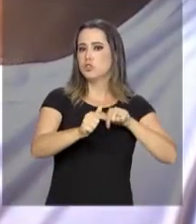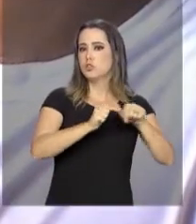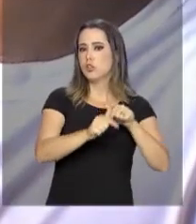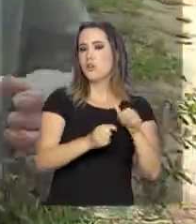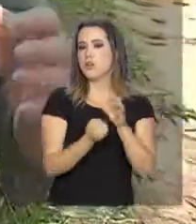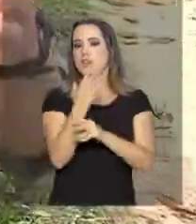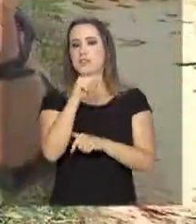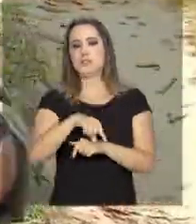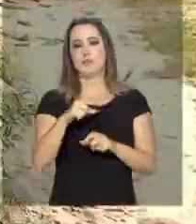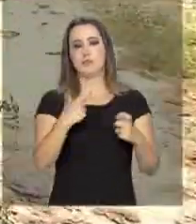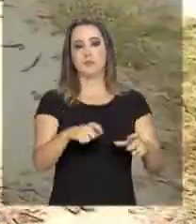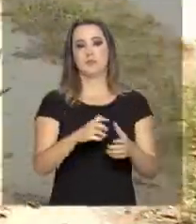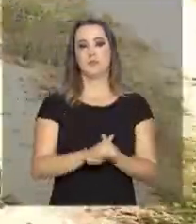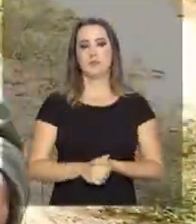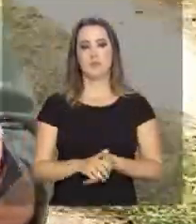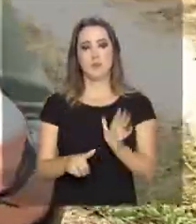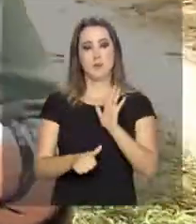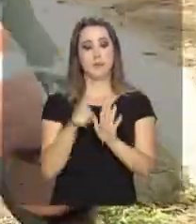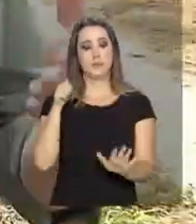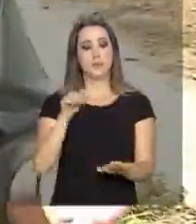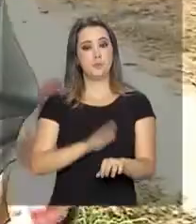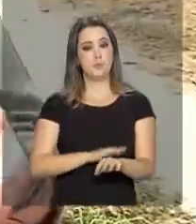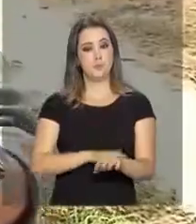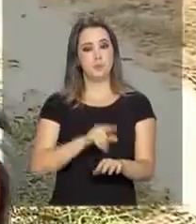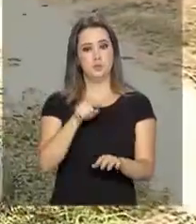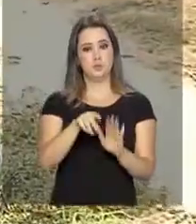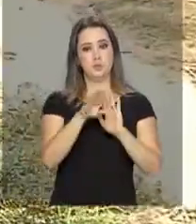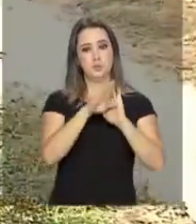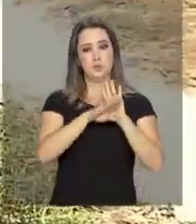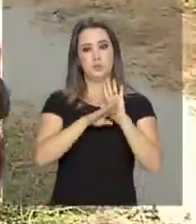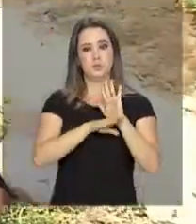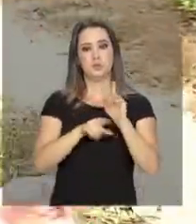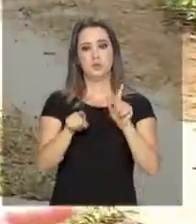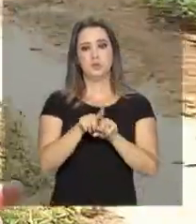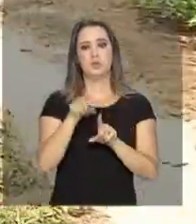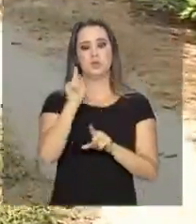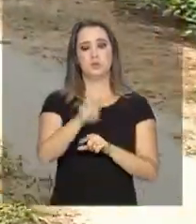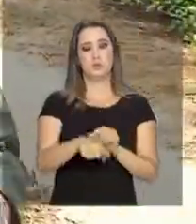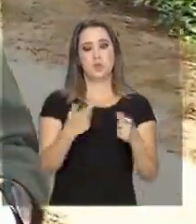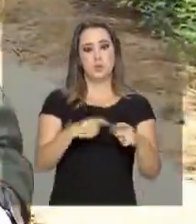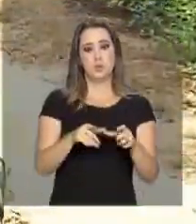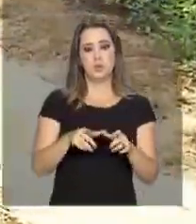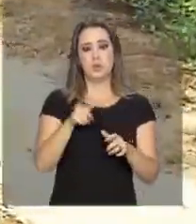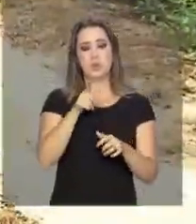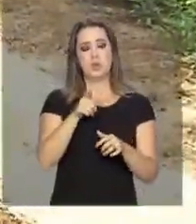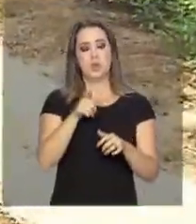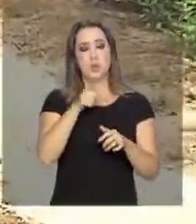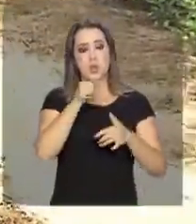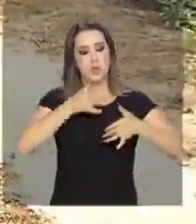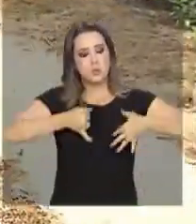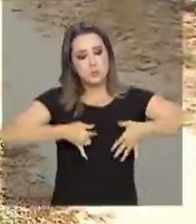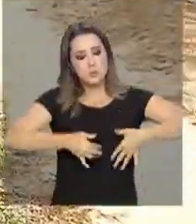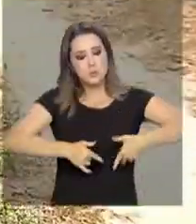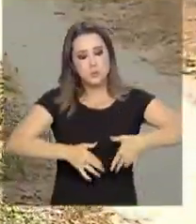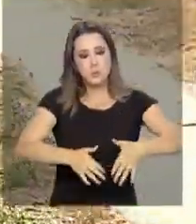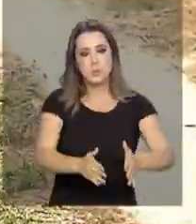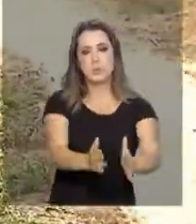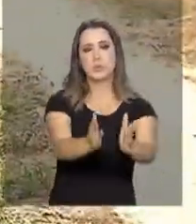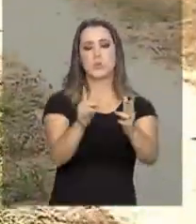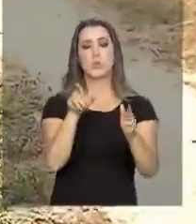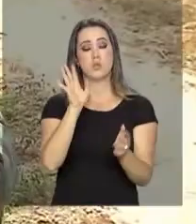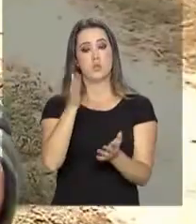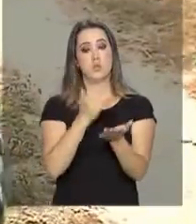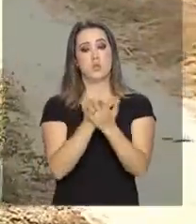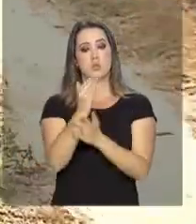região. A primeira etapa desse projeto de perímetro irrigado aqui do Tabuleiros Litorâneos no Piauí, ela já está